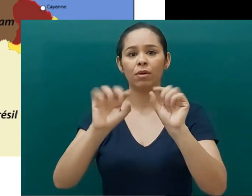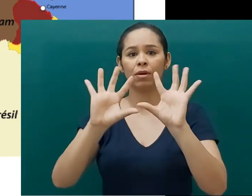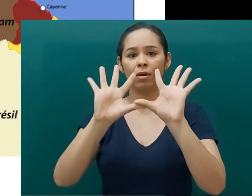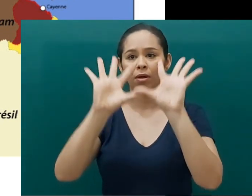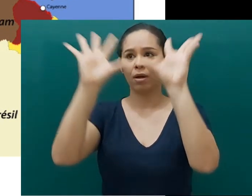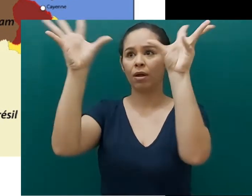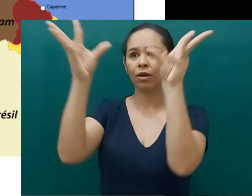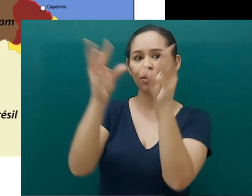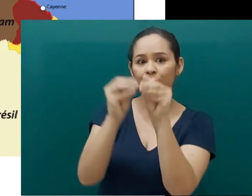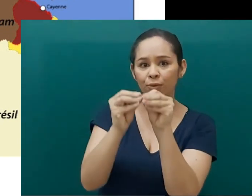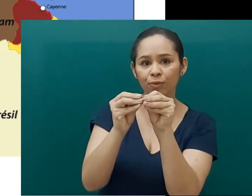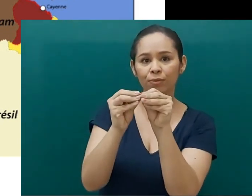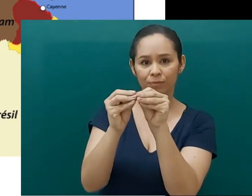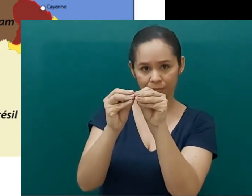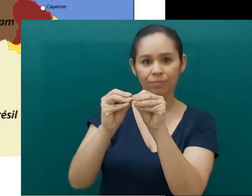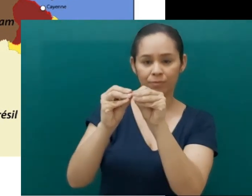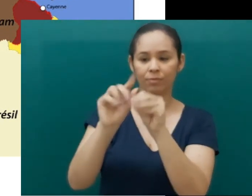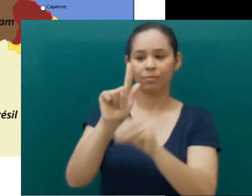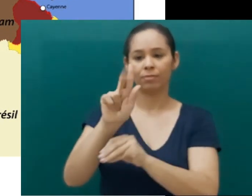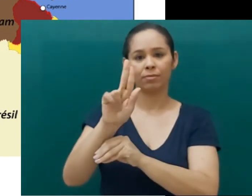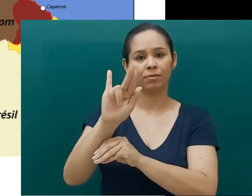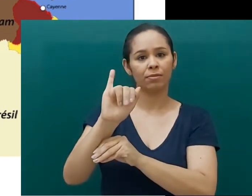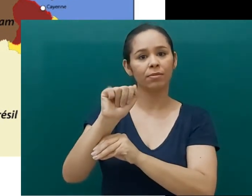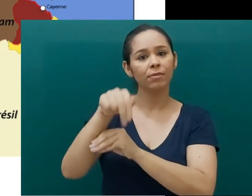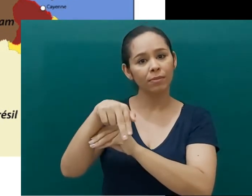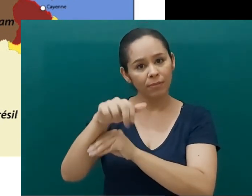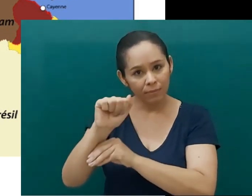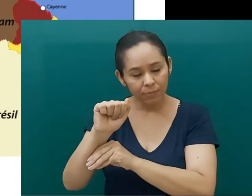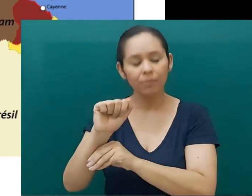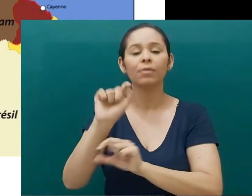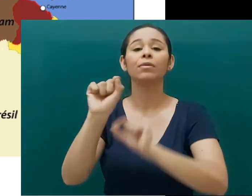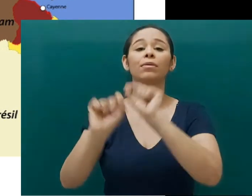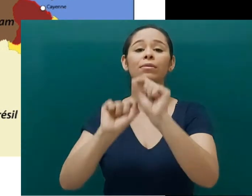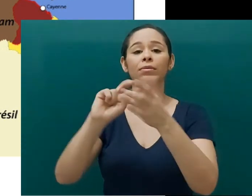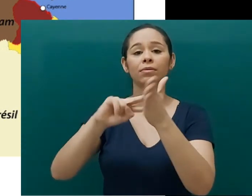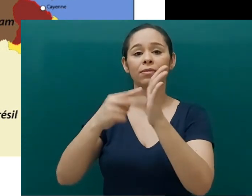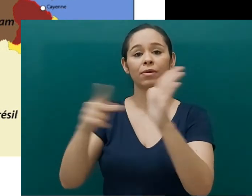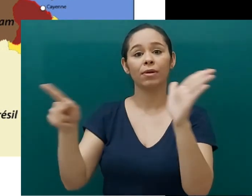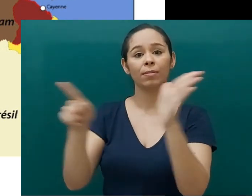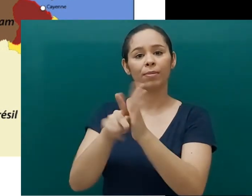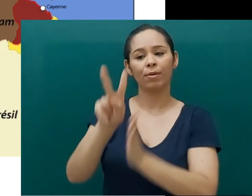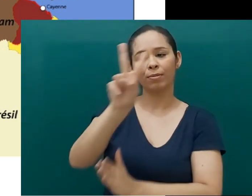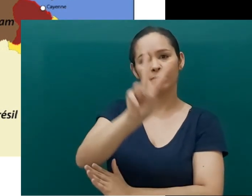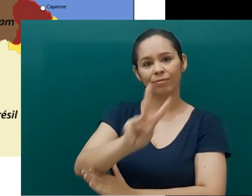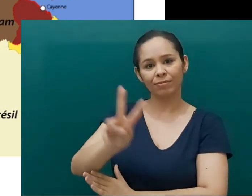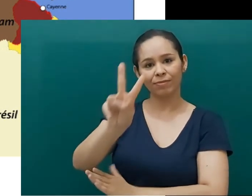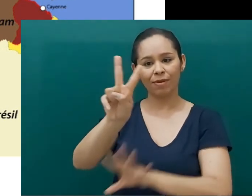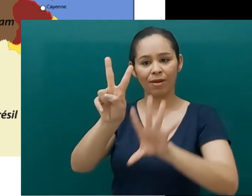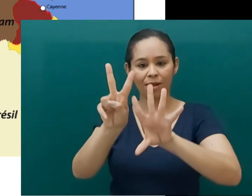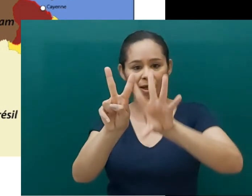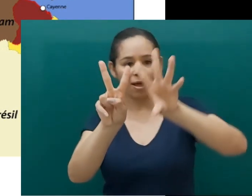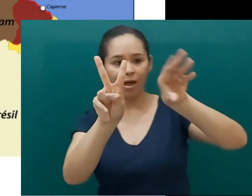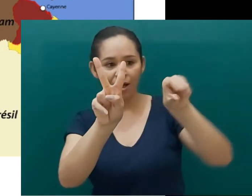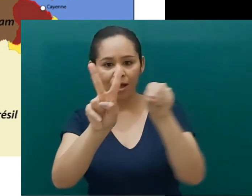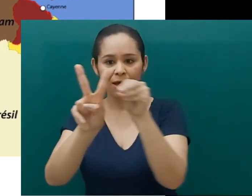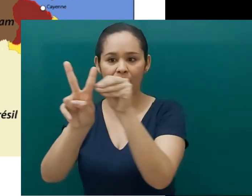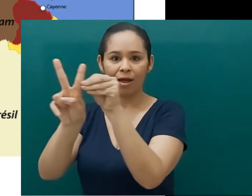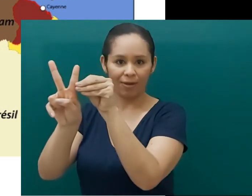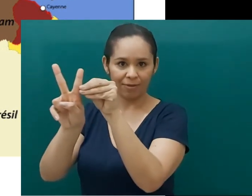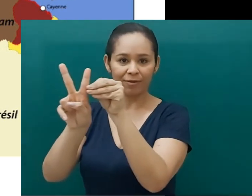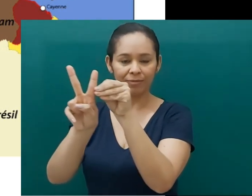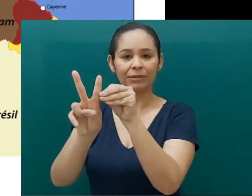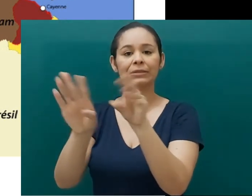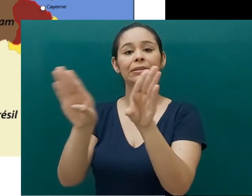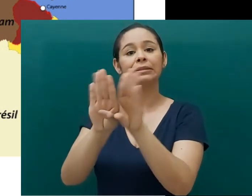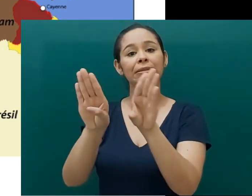Platô das Guianas, né? É uma região que vem de lá da Venezuela, de uma parte da Venezuela, passa pela